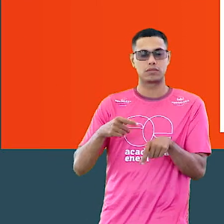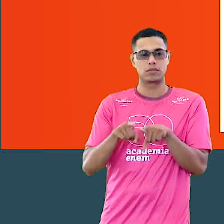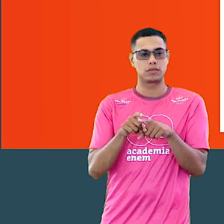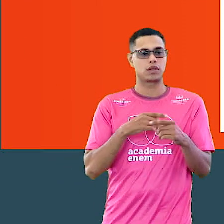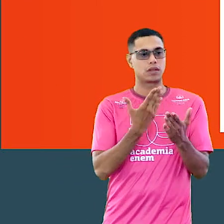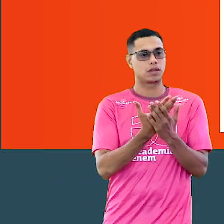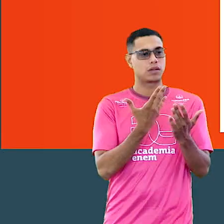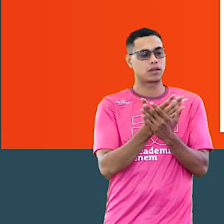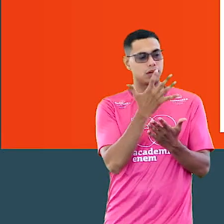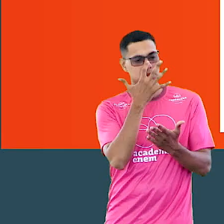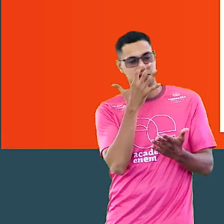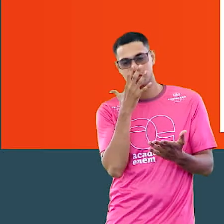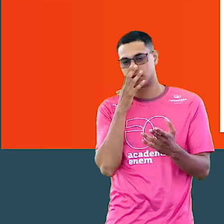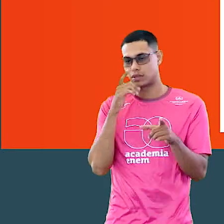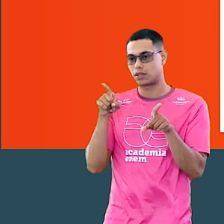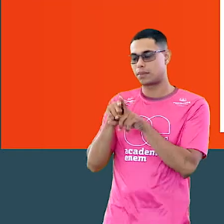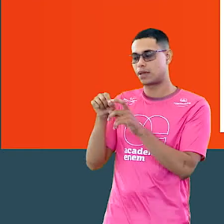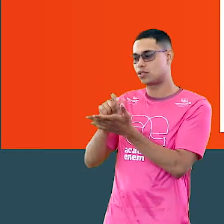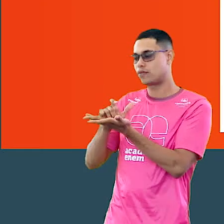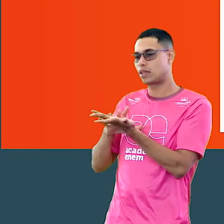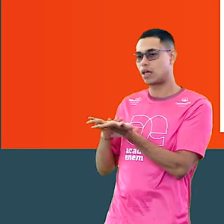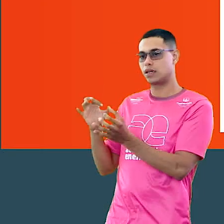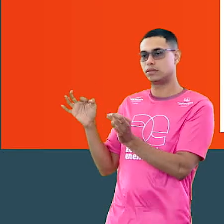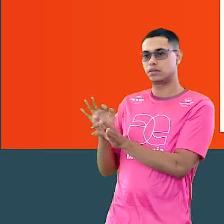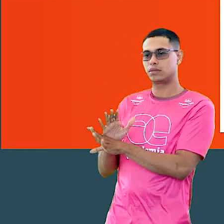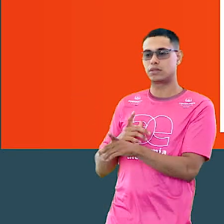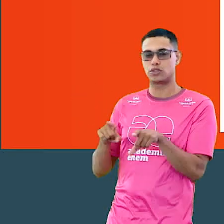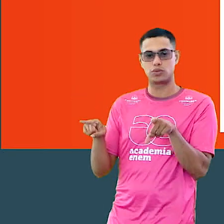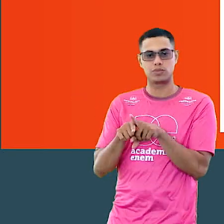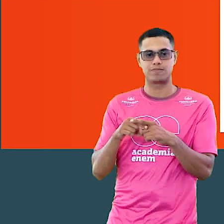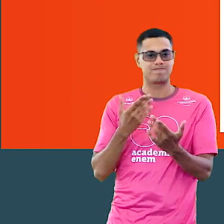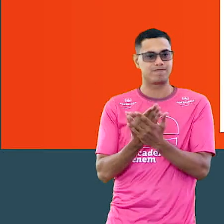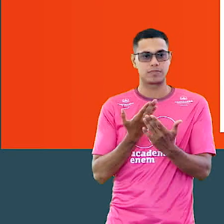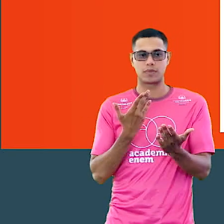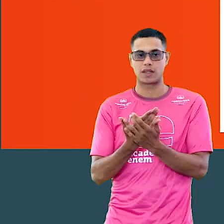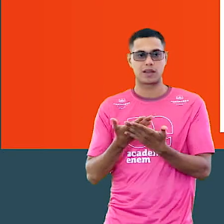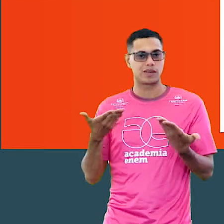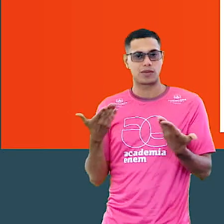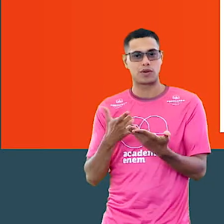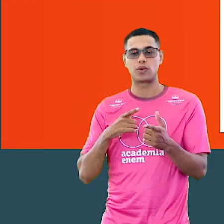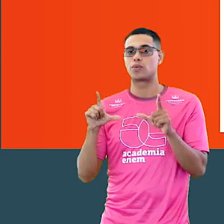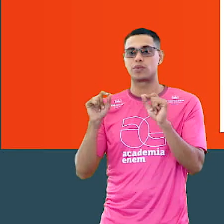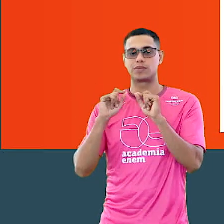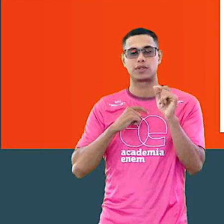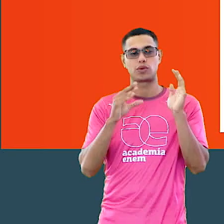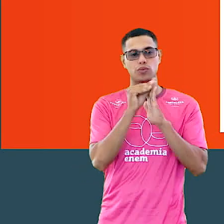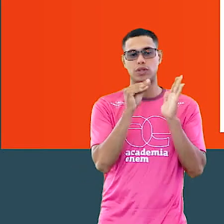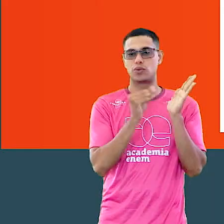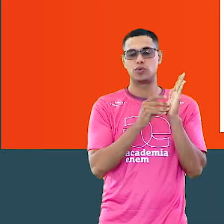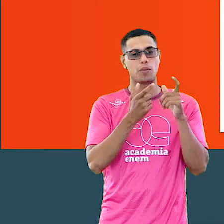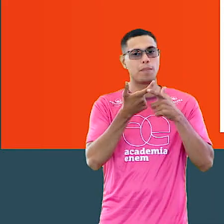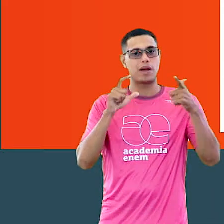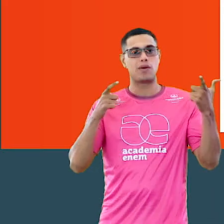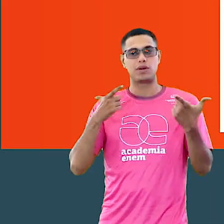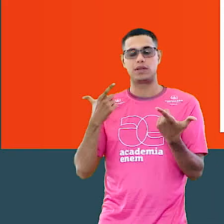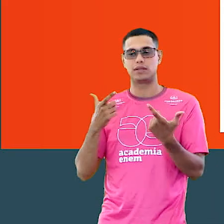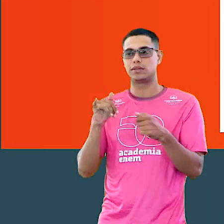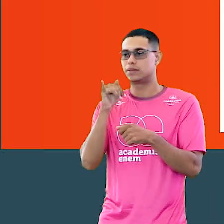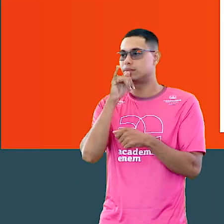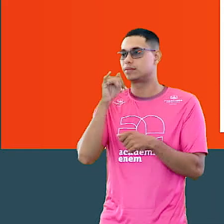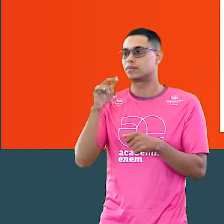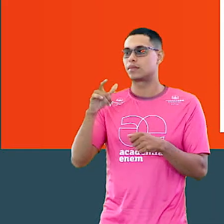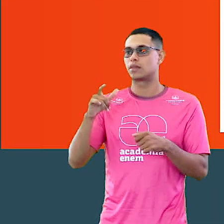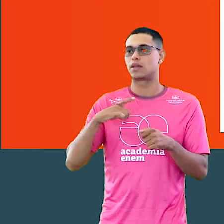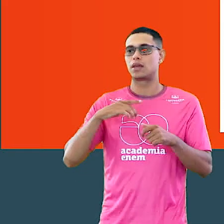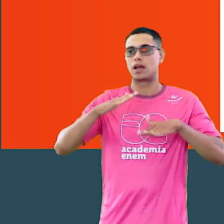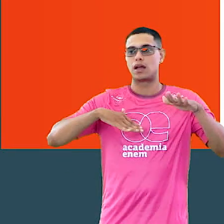fazer as tarefas, estudar principalmente agora nessa reta final. O quê? Os conteúdos que mais caem, principalmente os assuntos